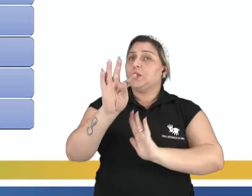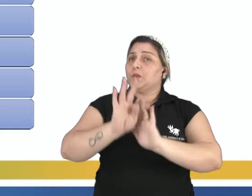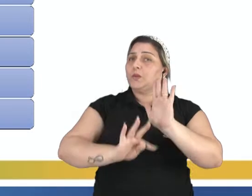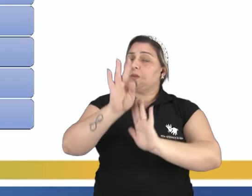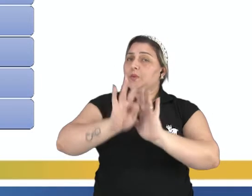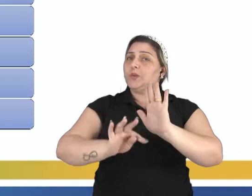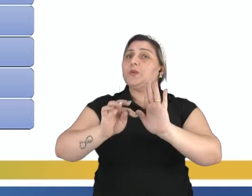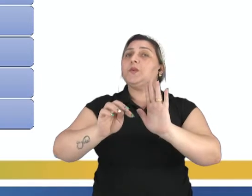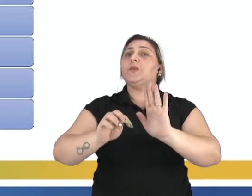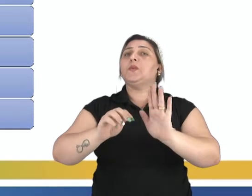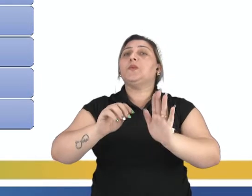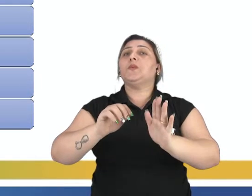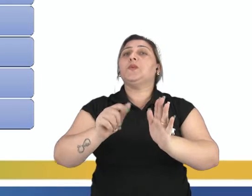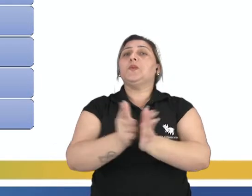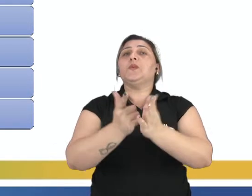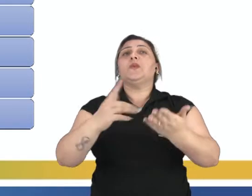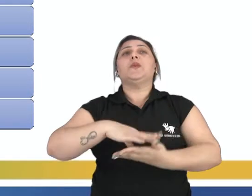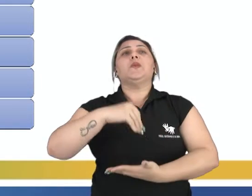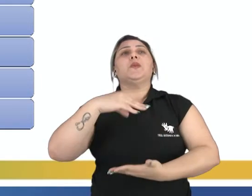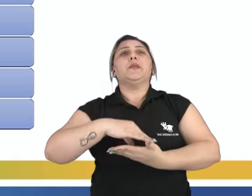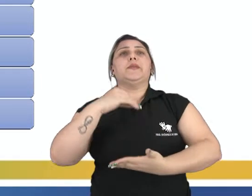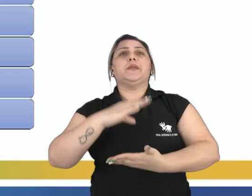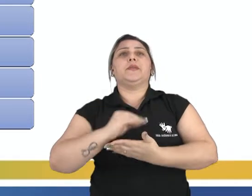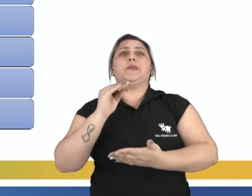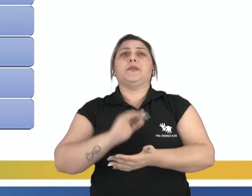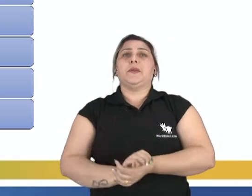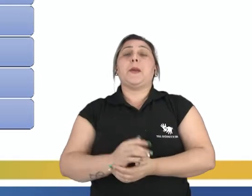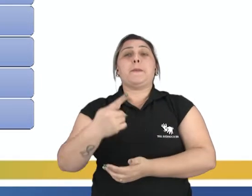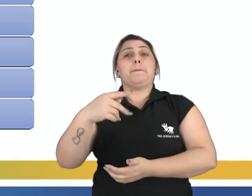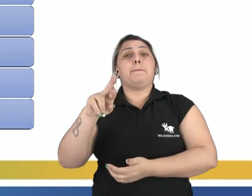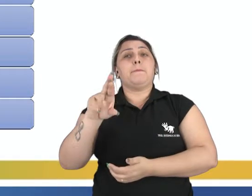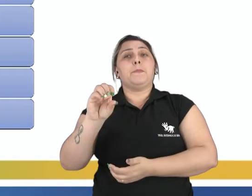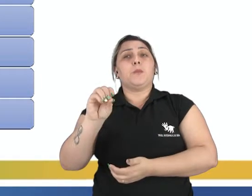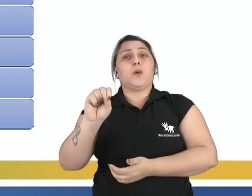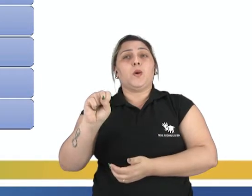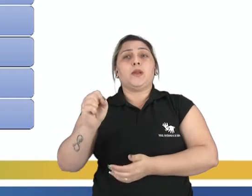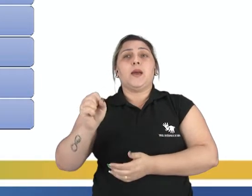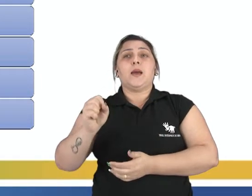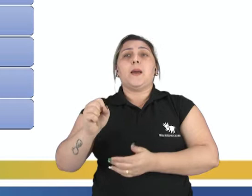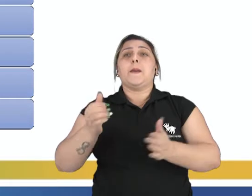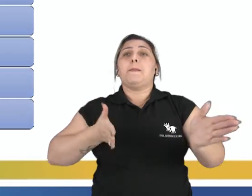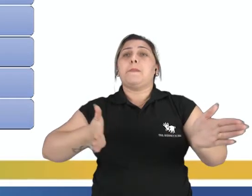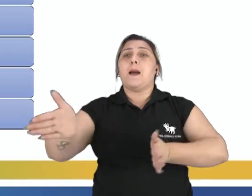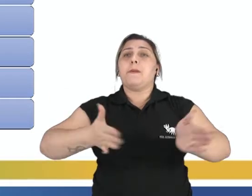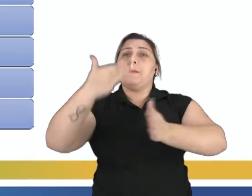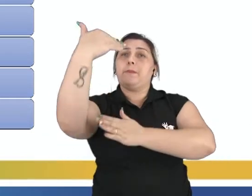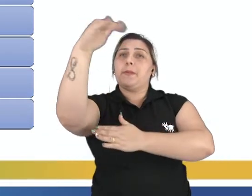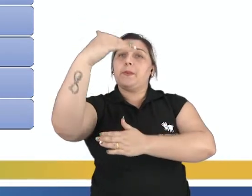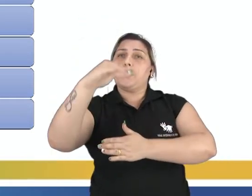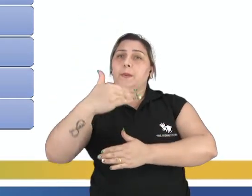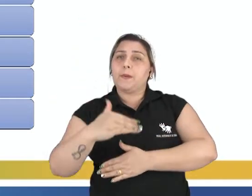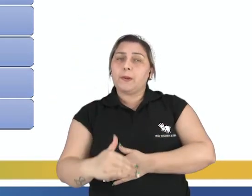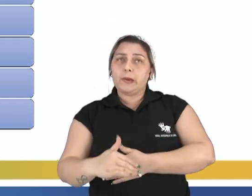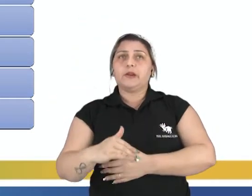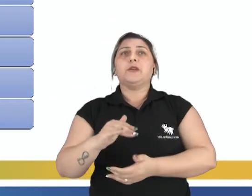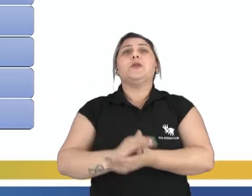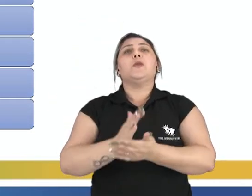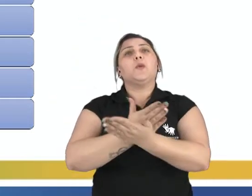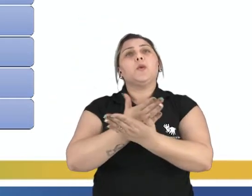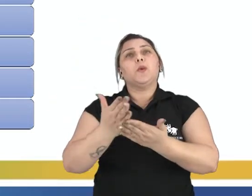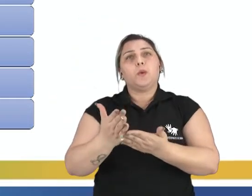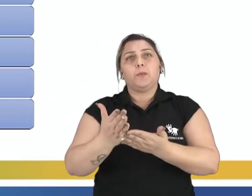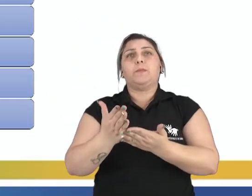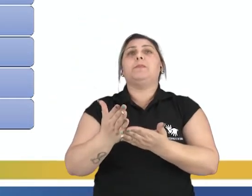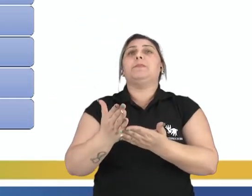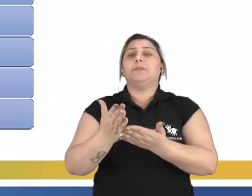textos, né, jornalísticos? A linguagem jornalística ela é em prosa, ou seja, tem ali o parágrafo, né, dividido em começo